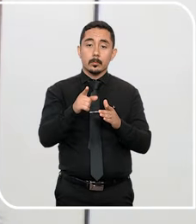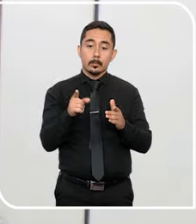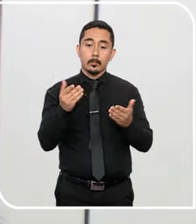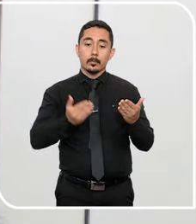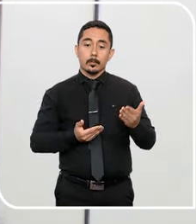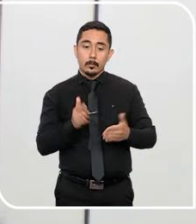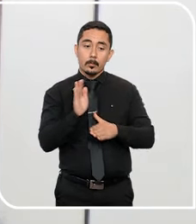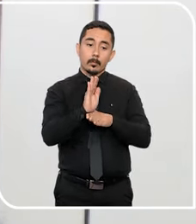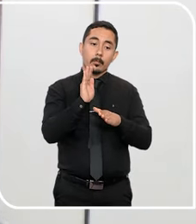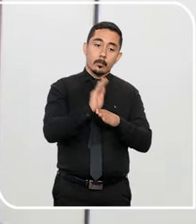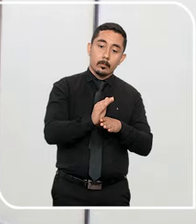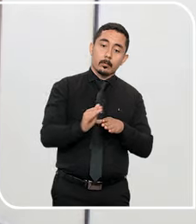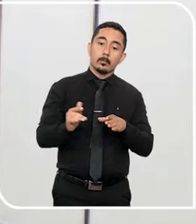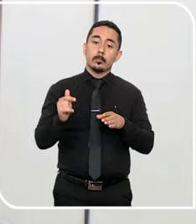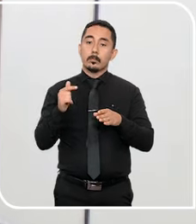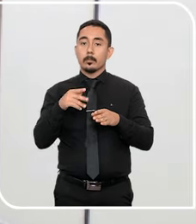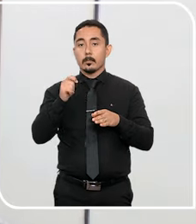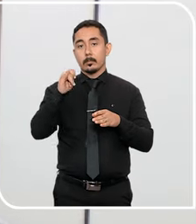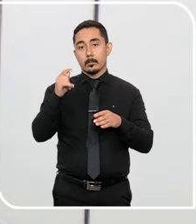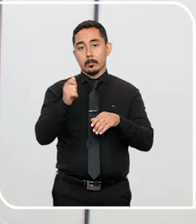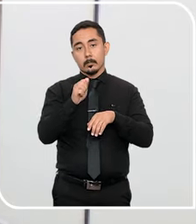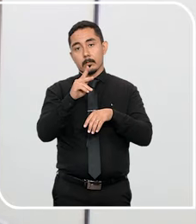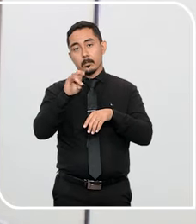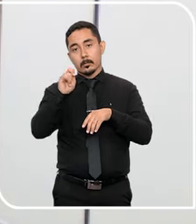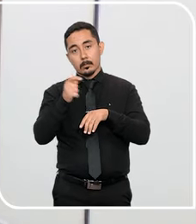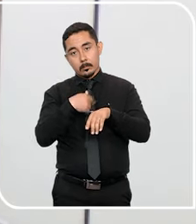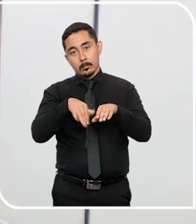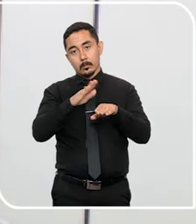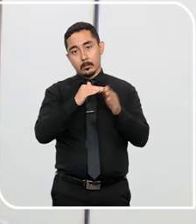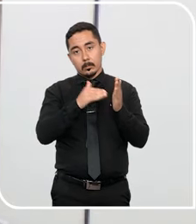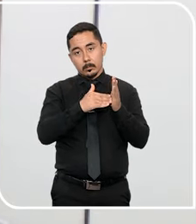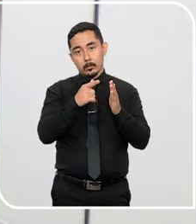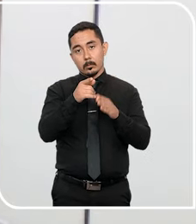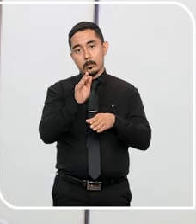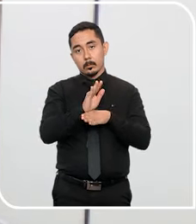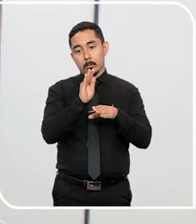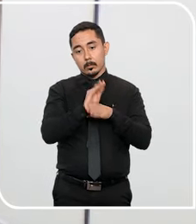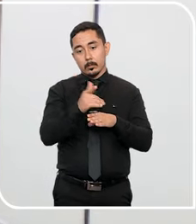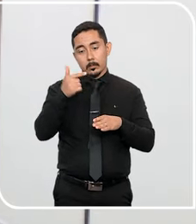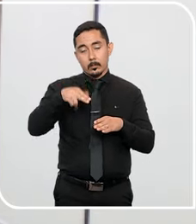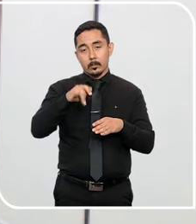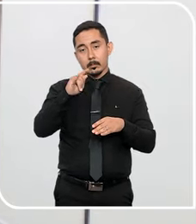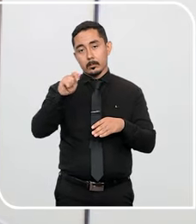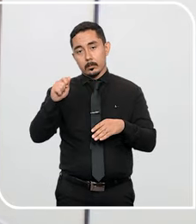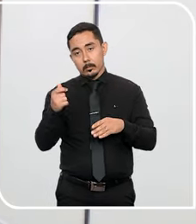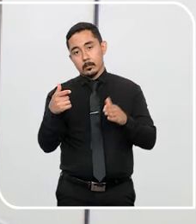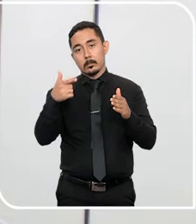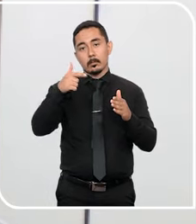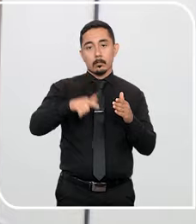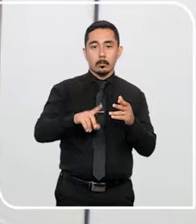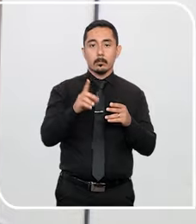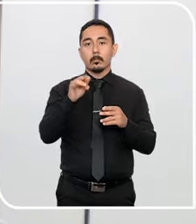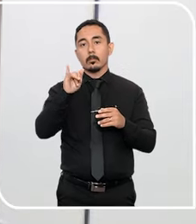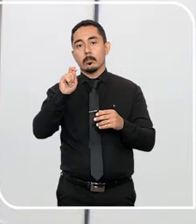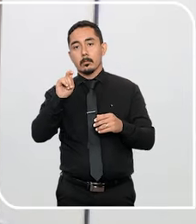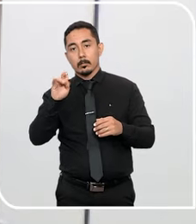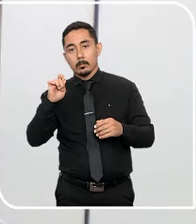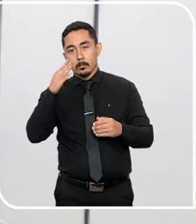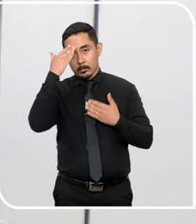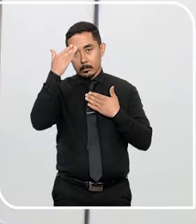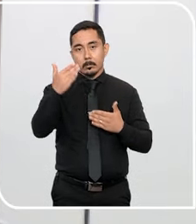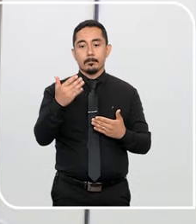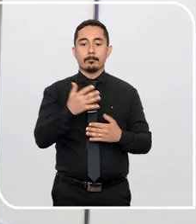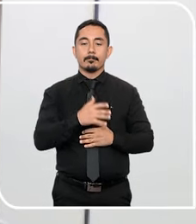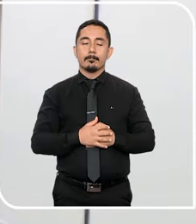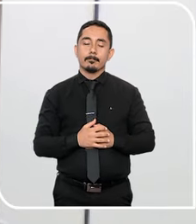sefor também pelo apoio aqui a Dra Maria Paula por estar aqui hoje menas da comissão e Natália Isabele muito muito muito